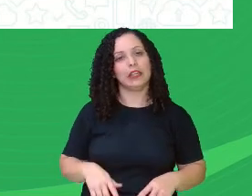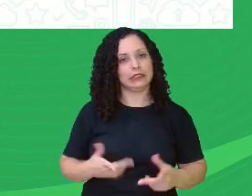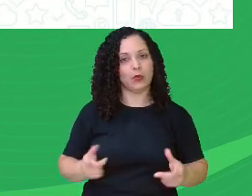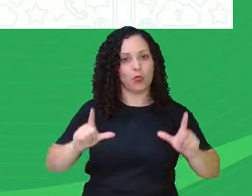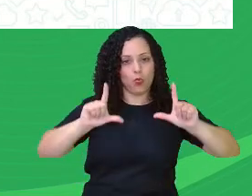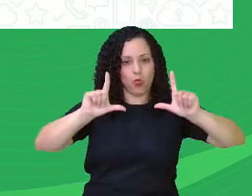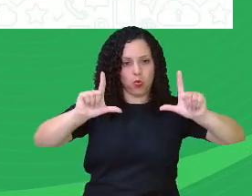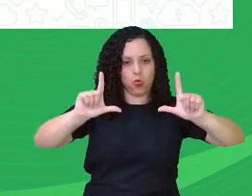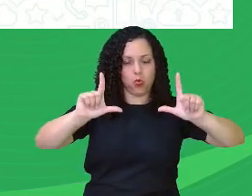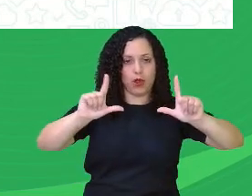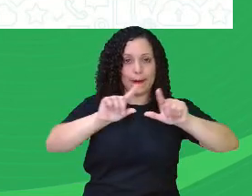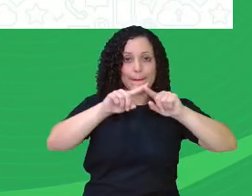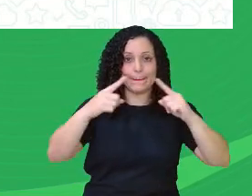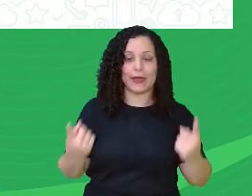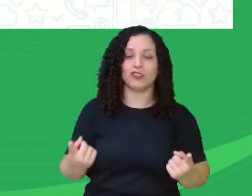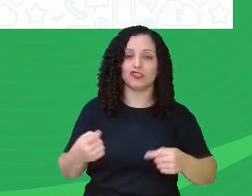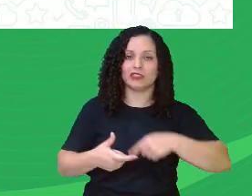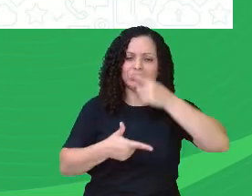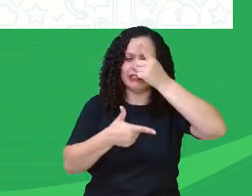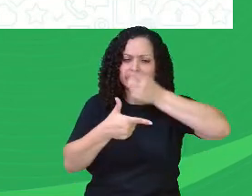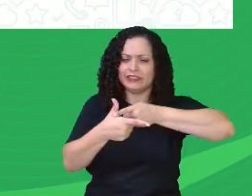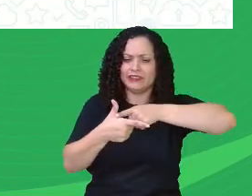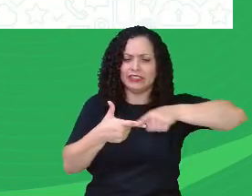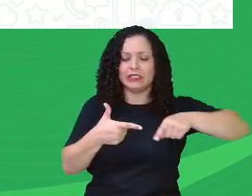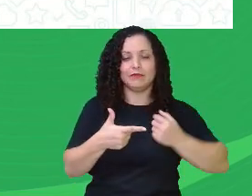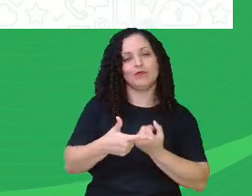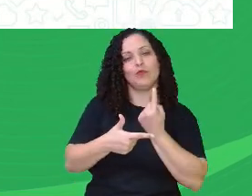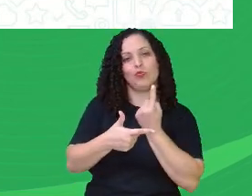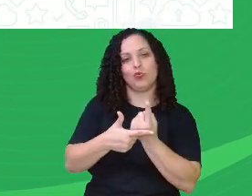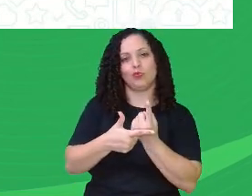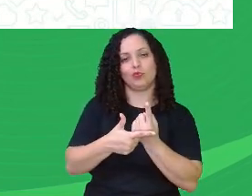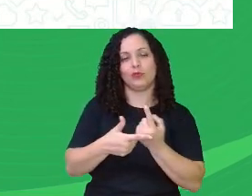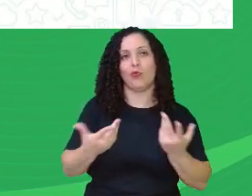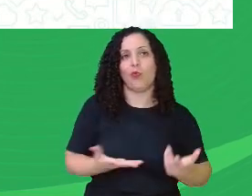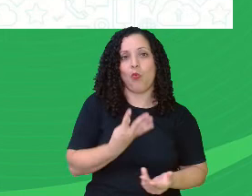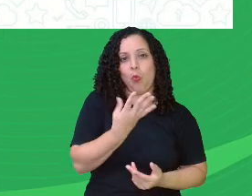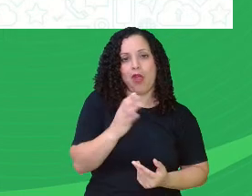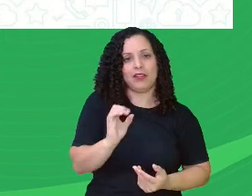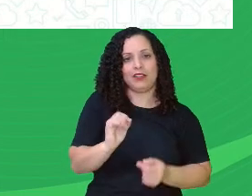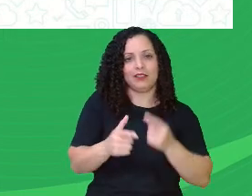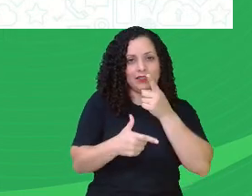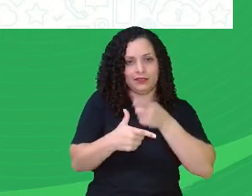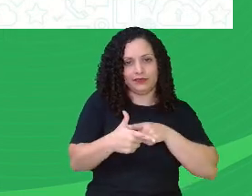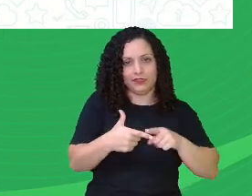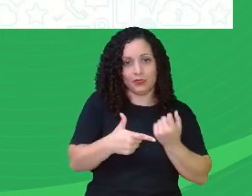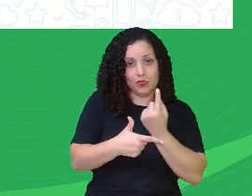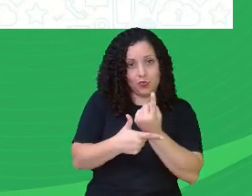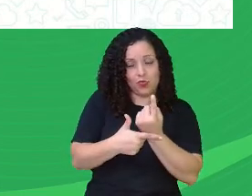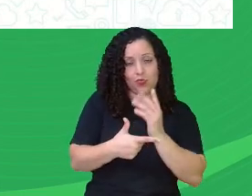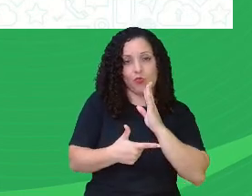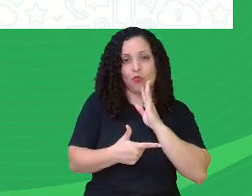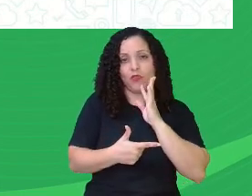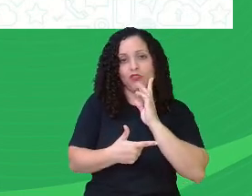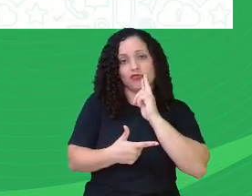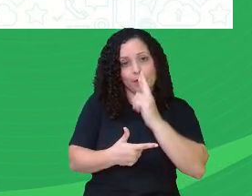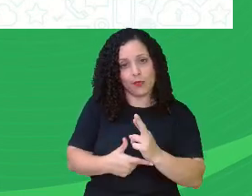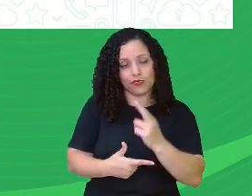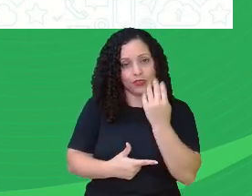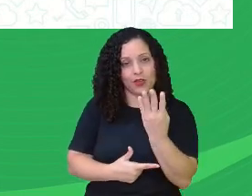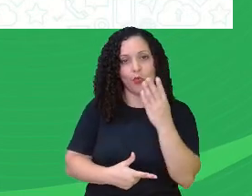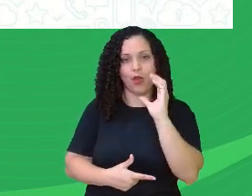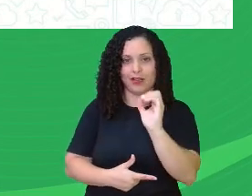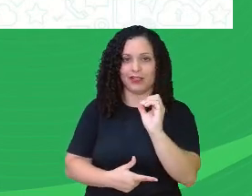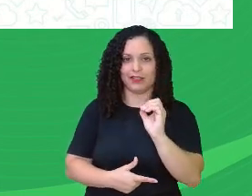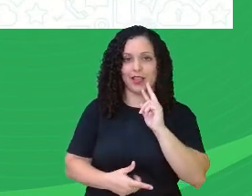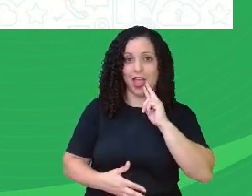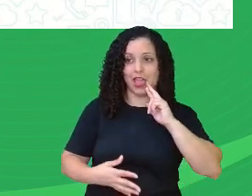volume do cubo. Mas o volume do cubo já é 1. Então, 40 dividido por 1 vai dar 40, que é a resposta, letra A,